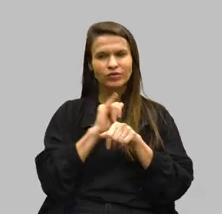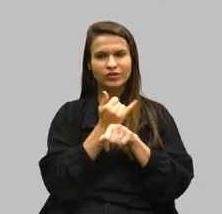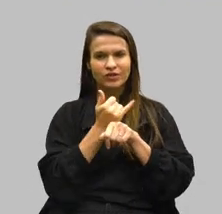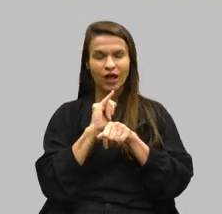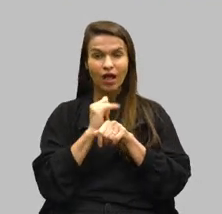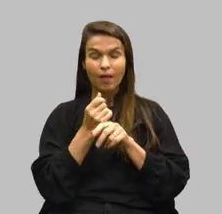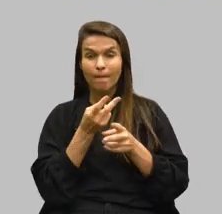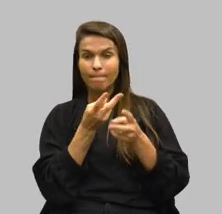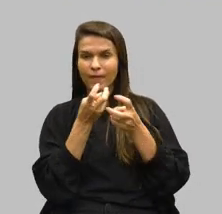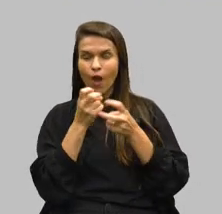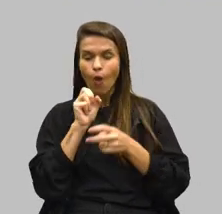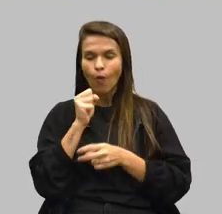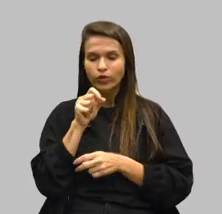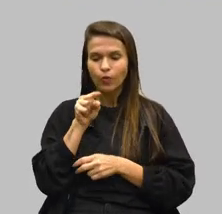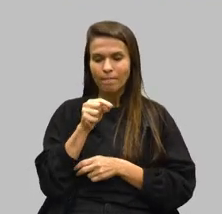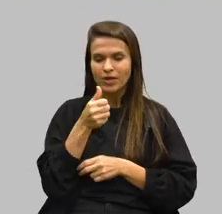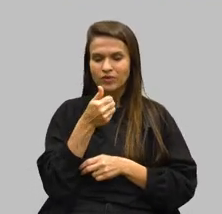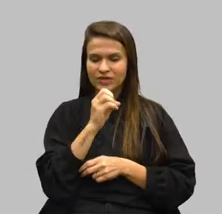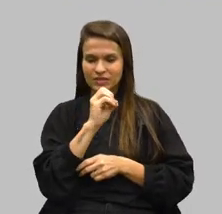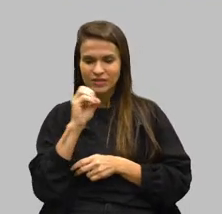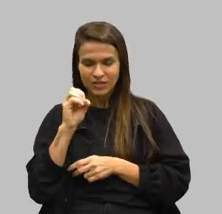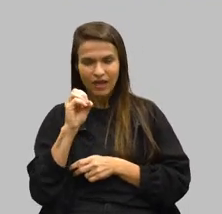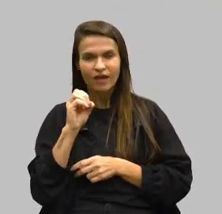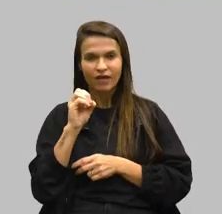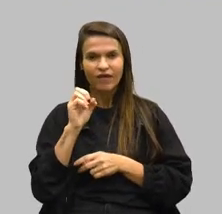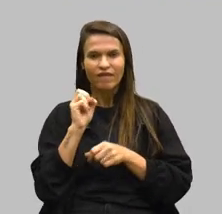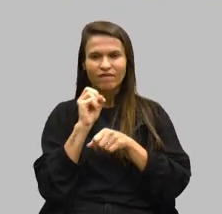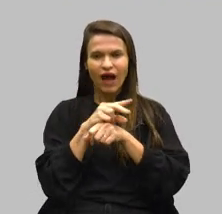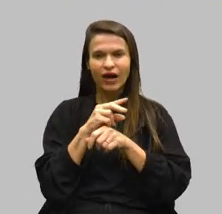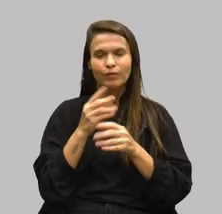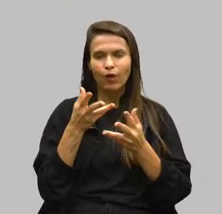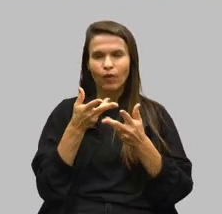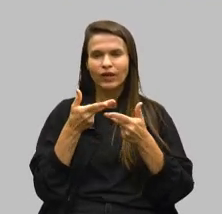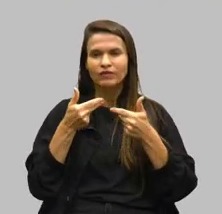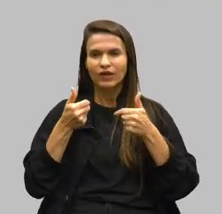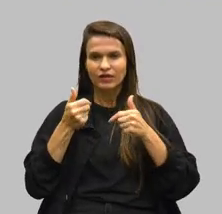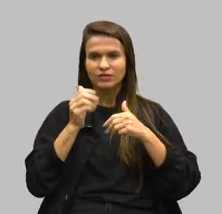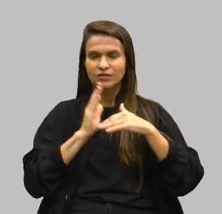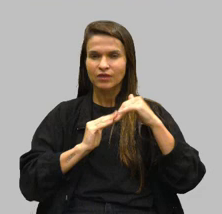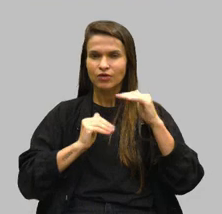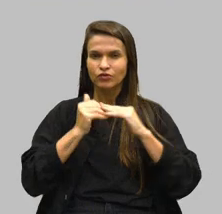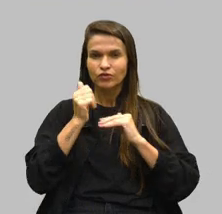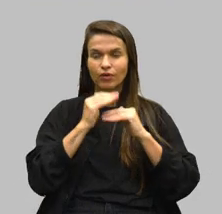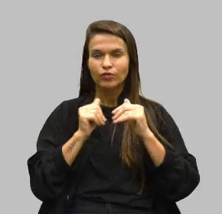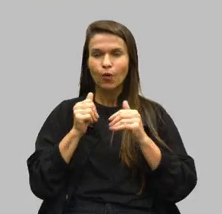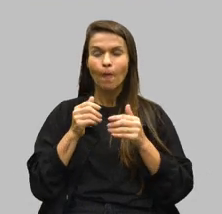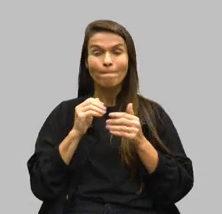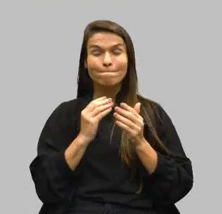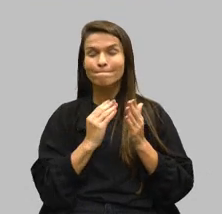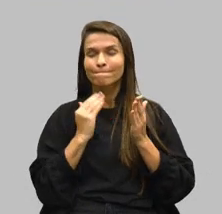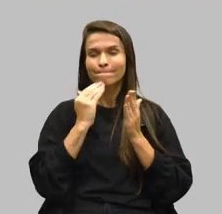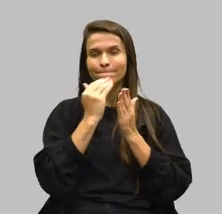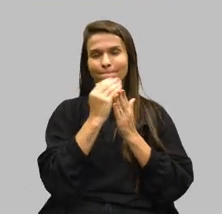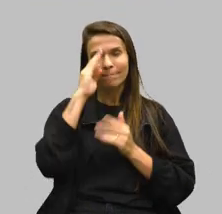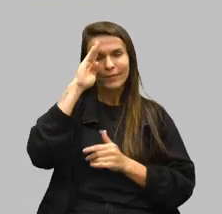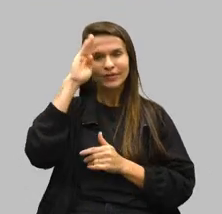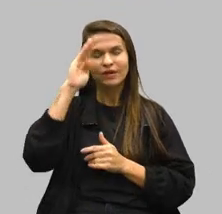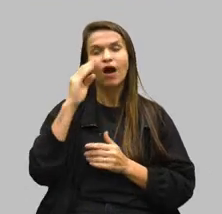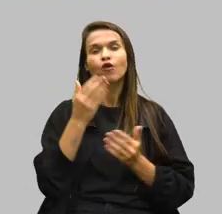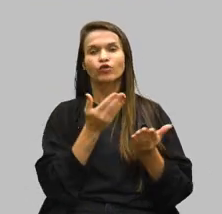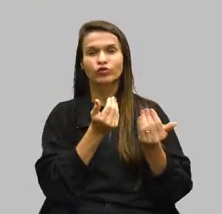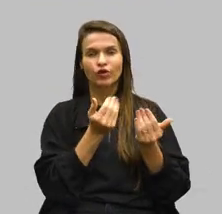88.100 vagas para qualificação profissional e muitos deles jovens e o nosso principal desafio é manter um diálogo